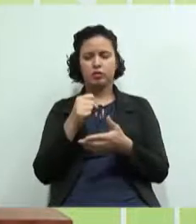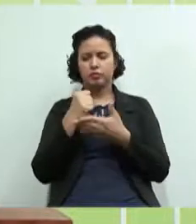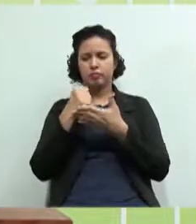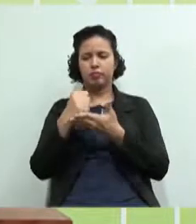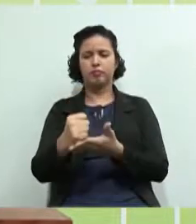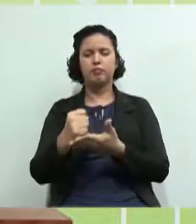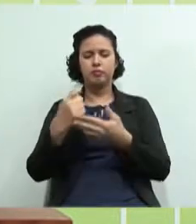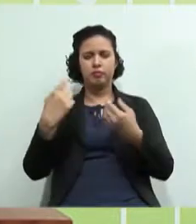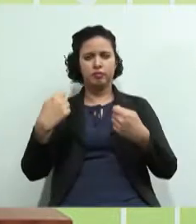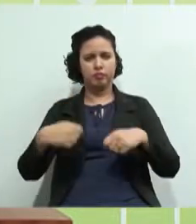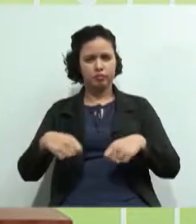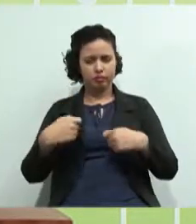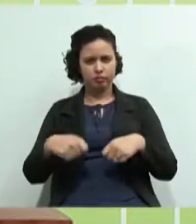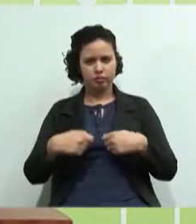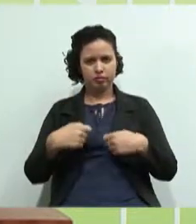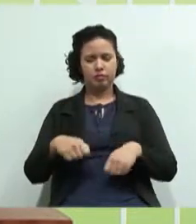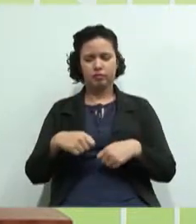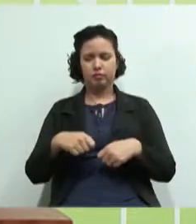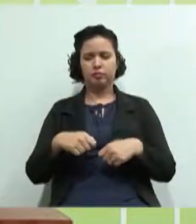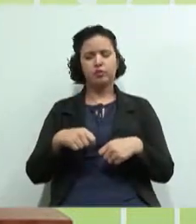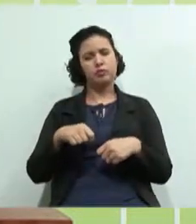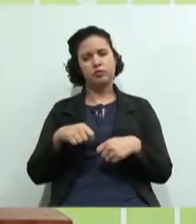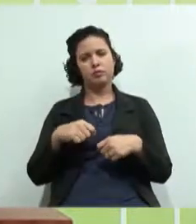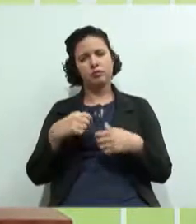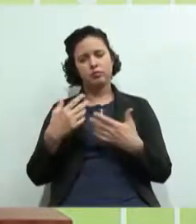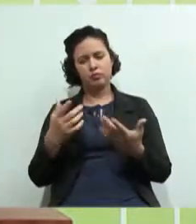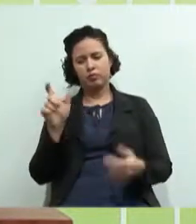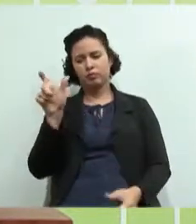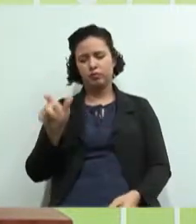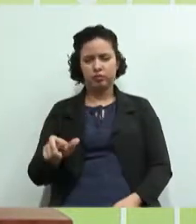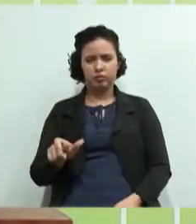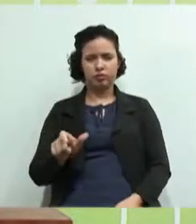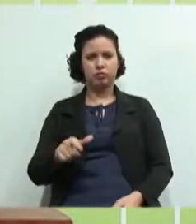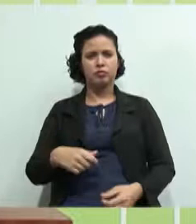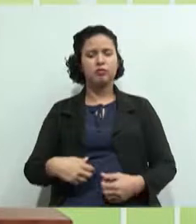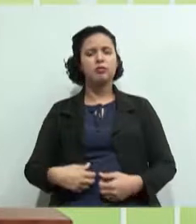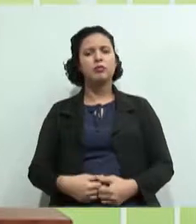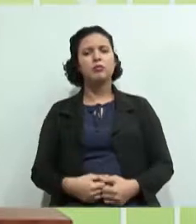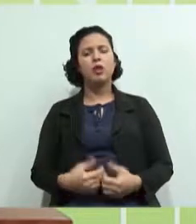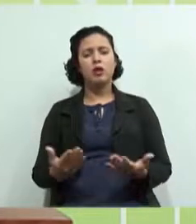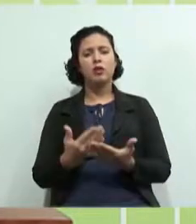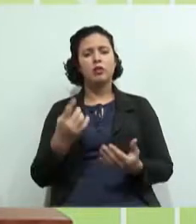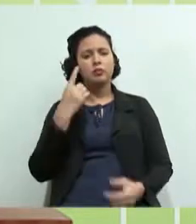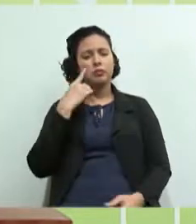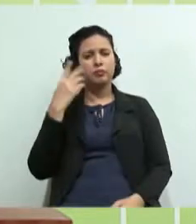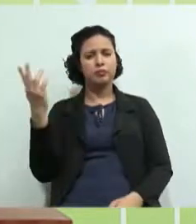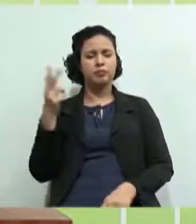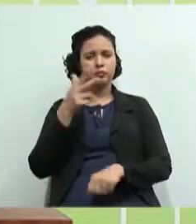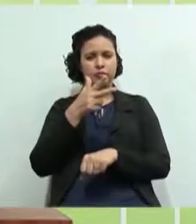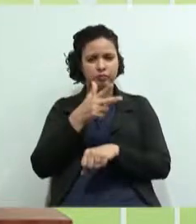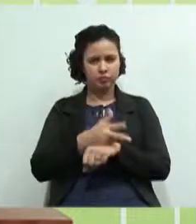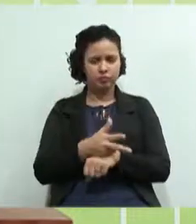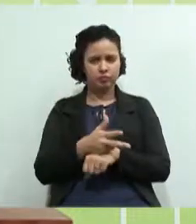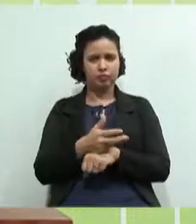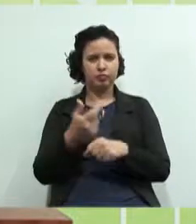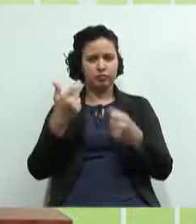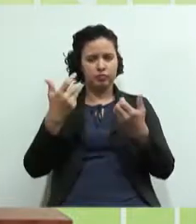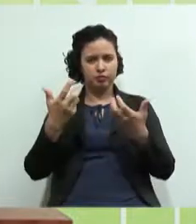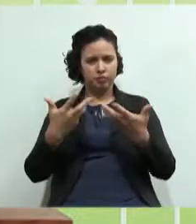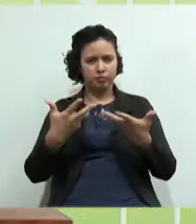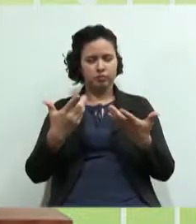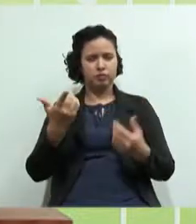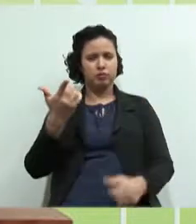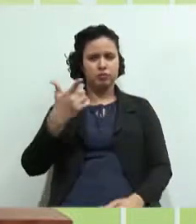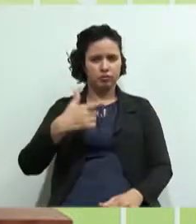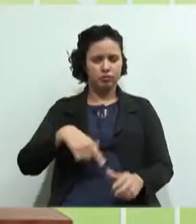alguma necessidade de algo ou de alguém. Vamos mostrar aqui uma externa, um videozinho para você entender um pouco mais desse conceito e, é